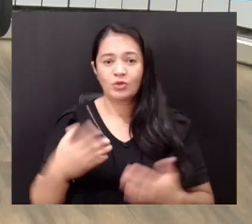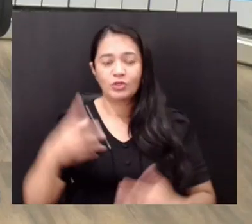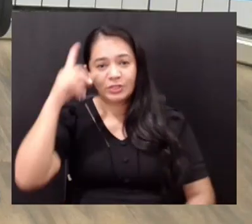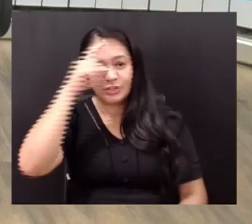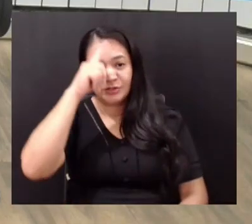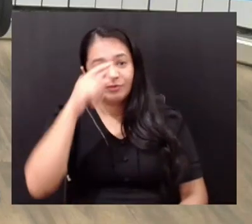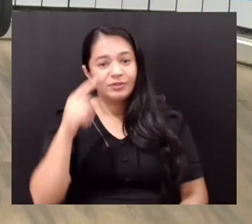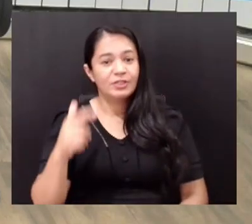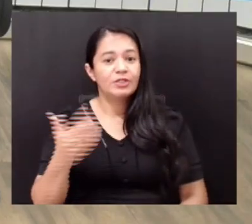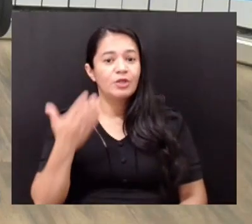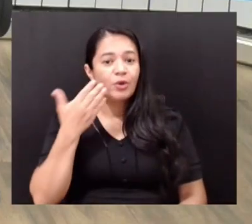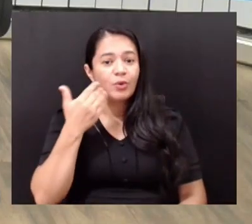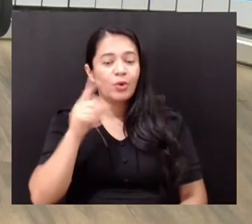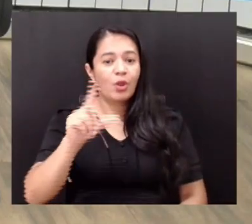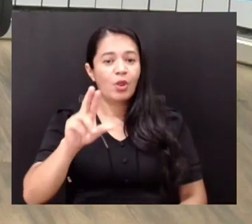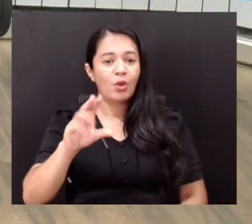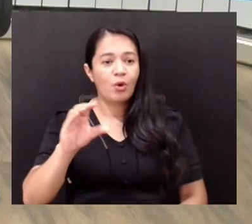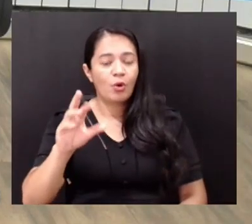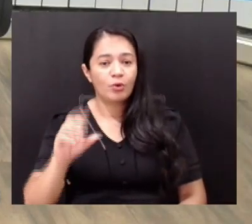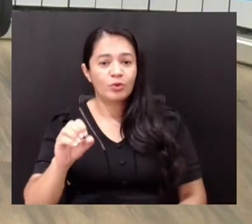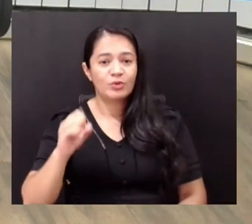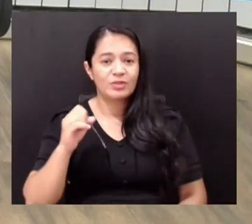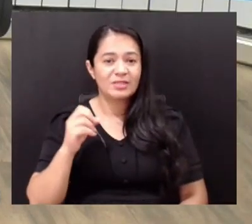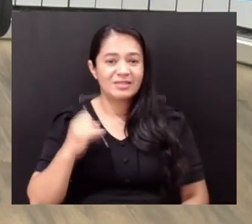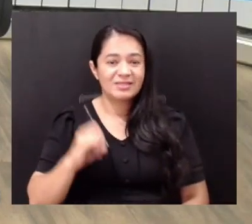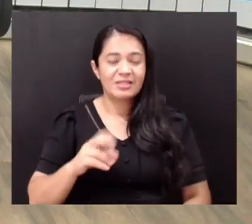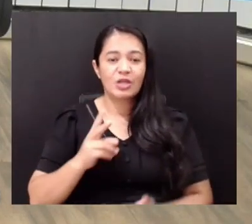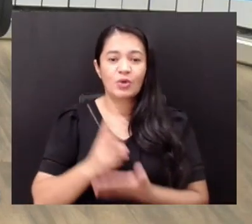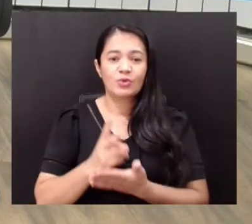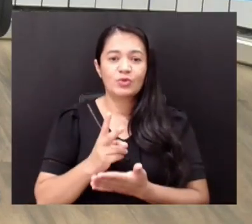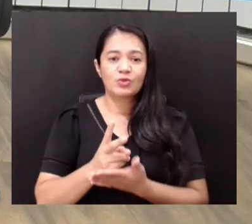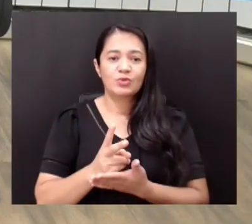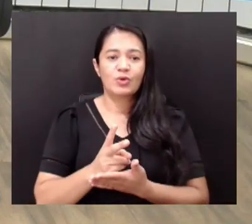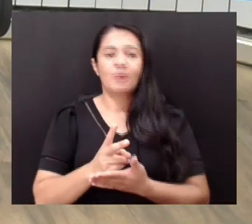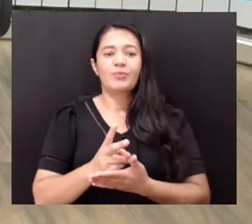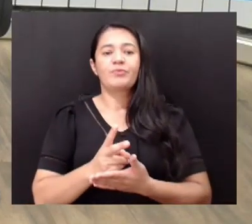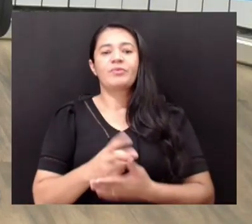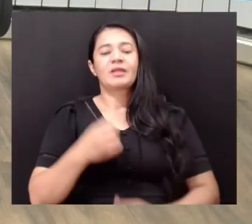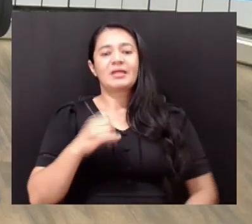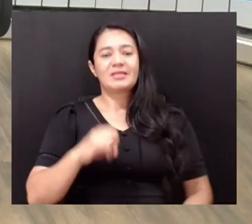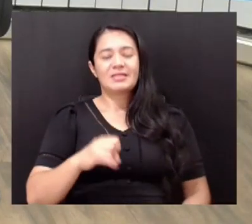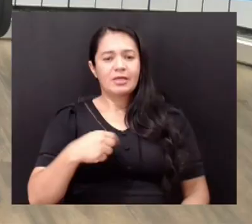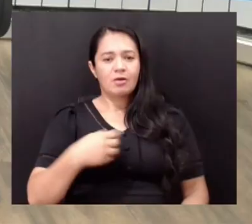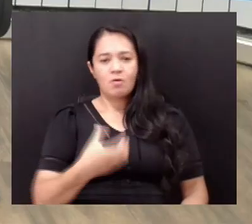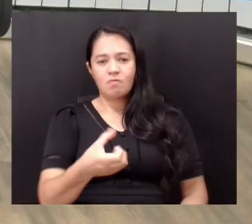Se continuar acontecendo isso, se eu afrouxar um pouco,